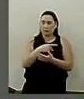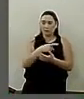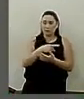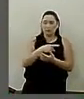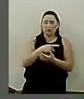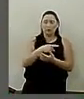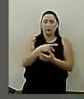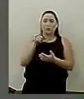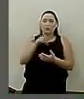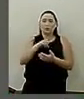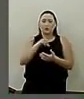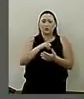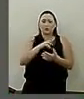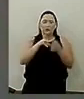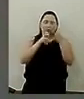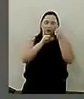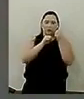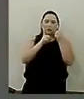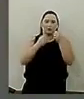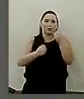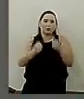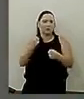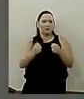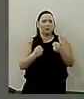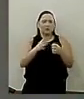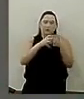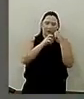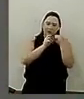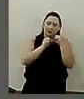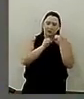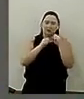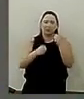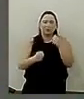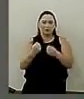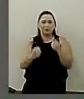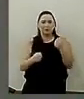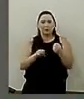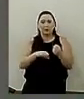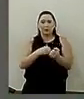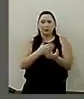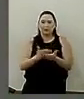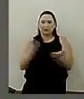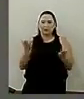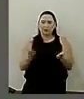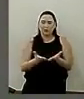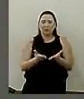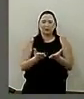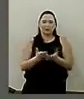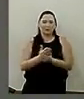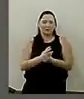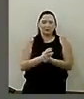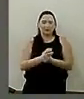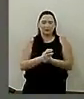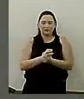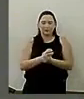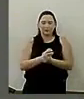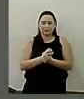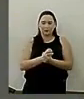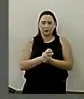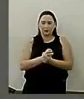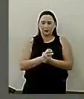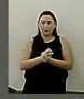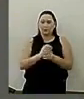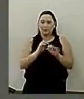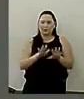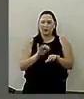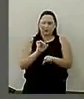eu dormia no volante. Dava sono e eu apagava. Até hoje a Edneia tem medo disso. Mas não